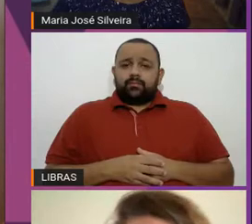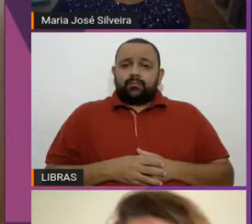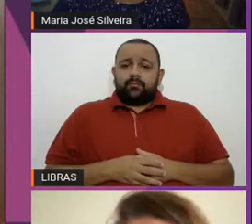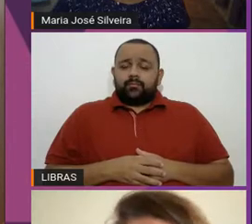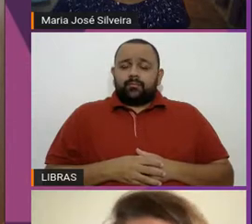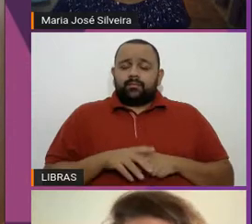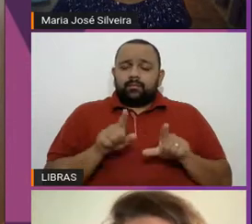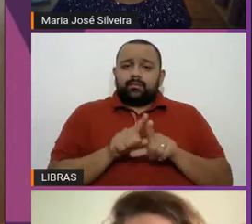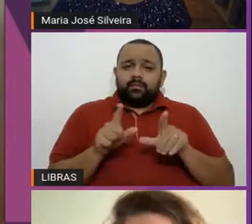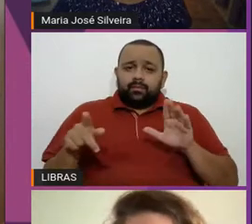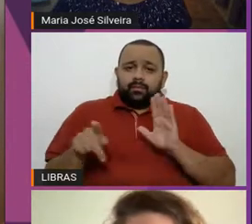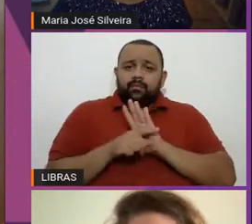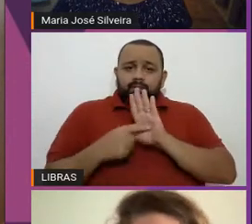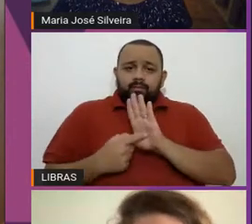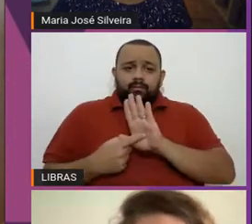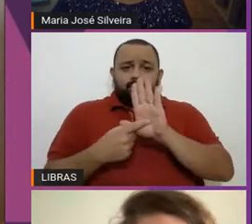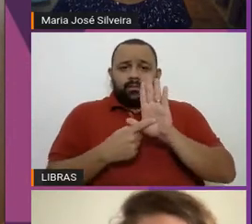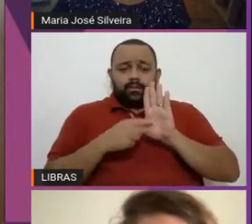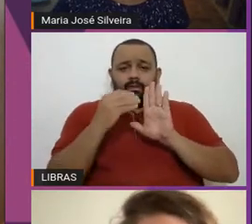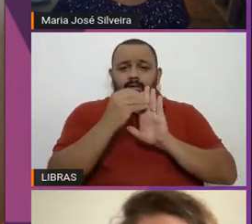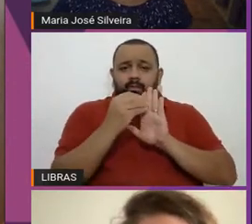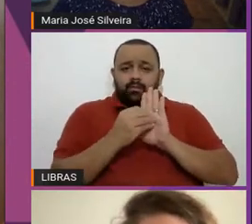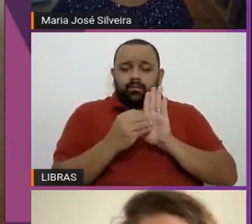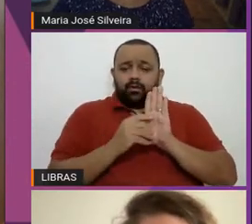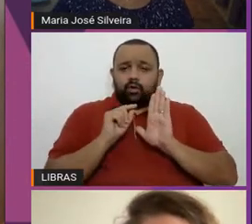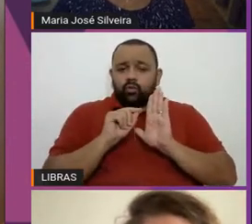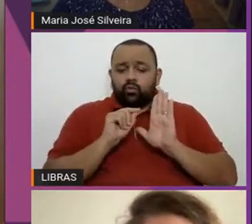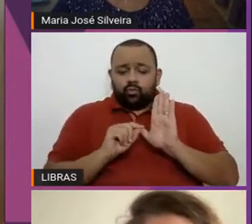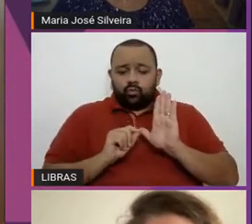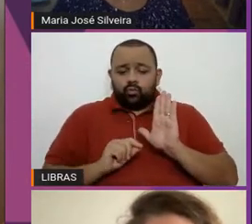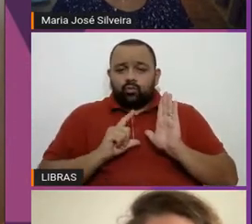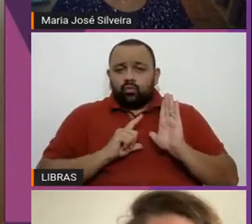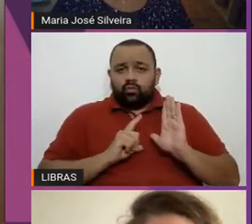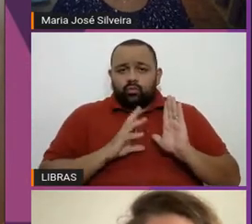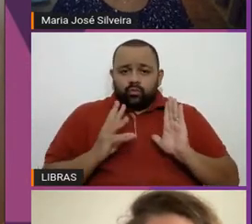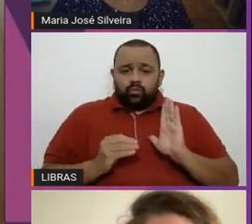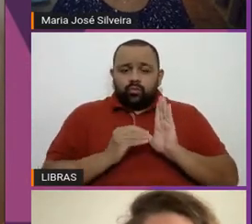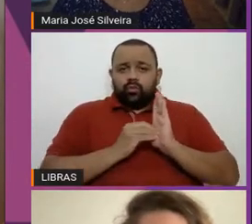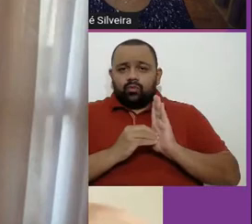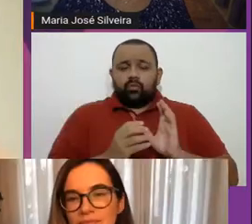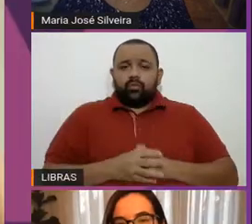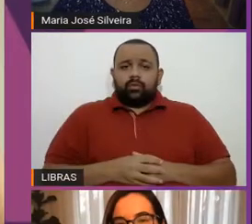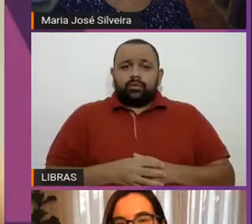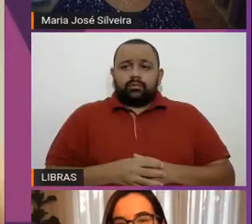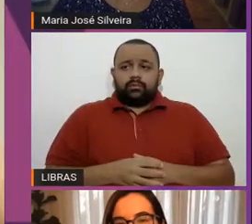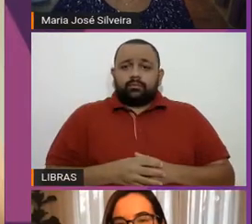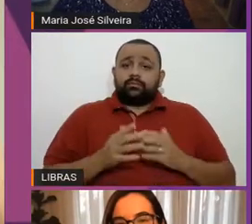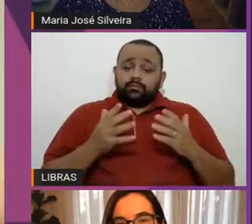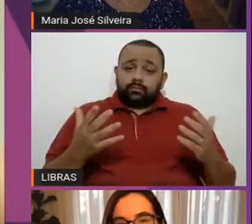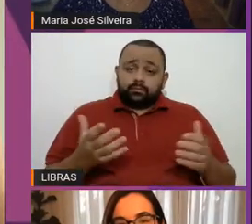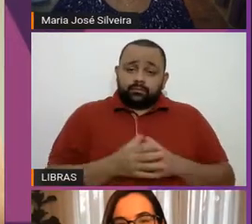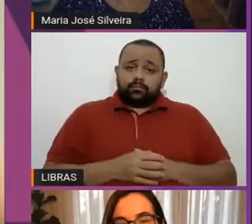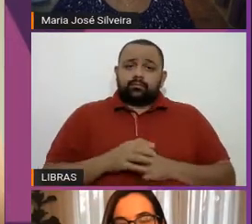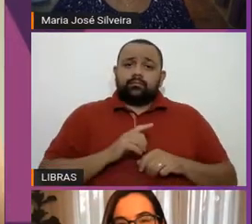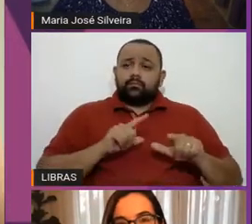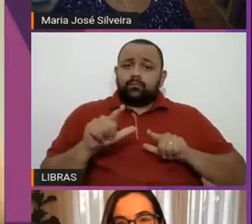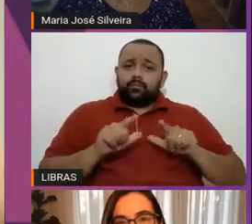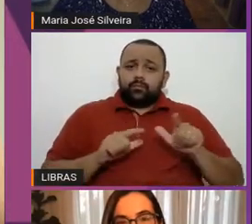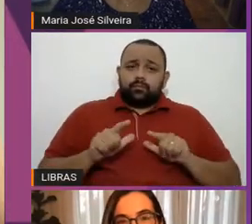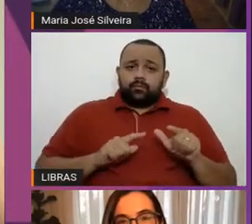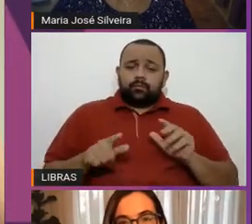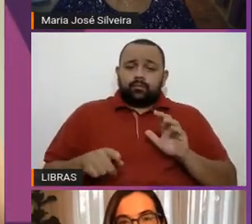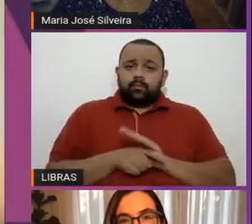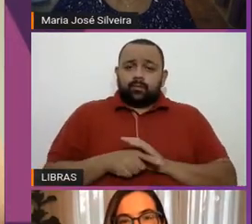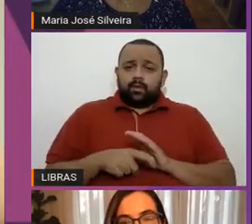para representar o que tão ruim que você tá trazendo aqui bom então eu trabalho muito com